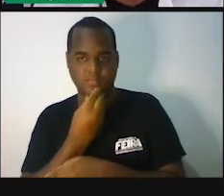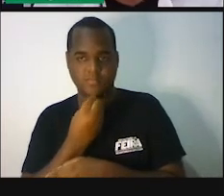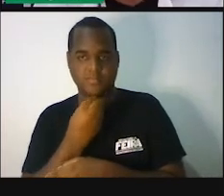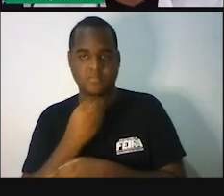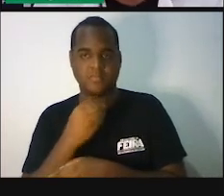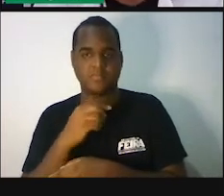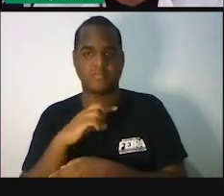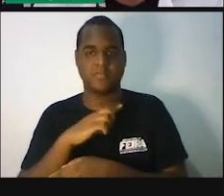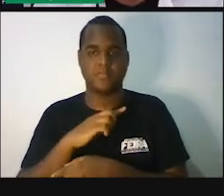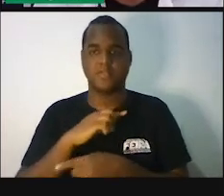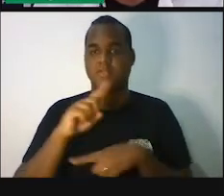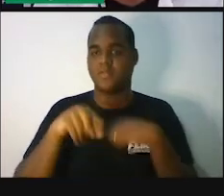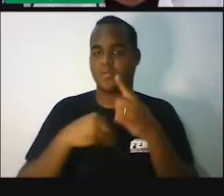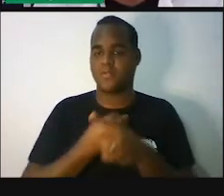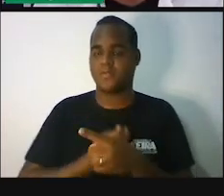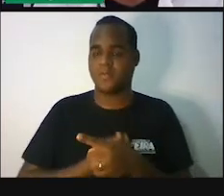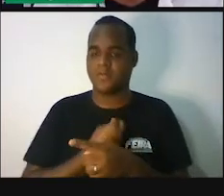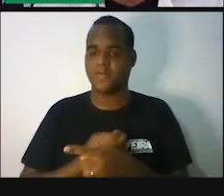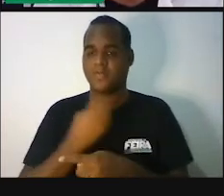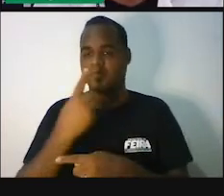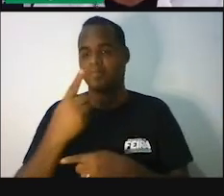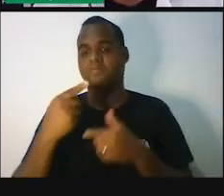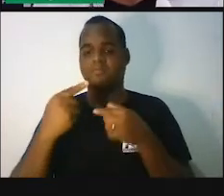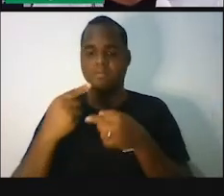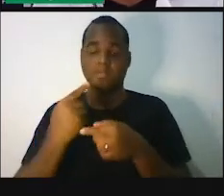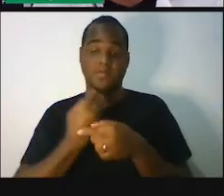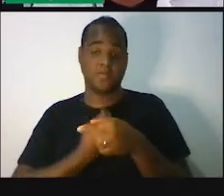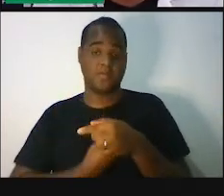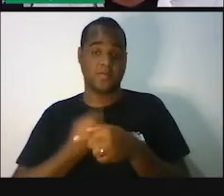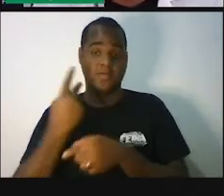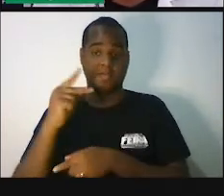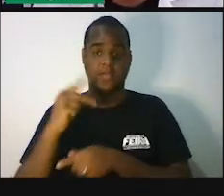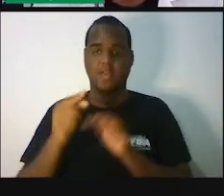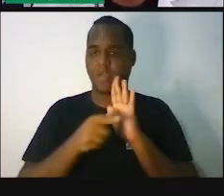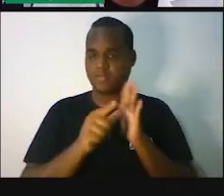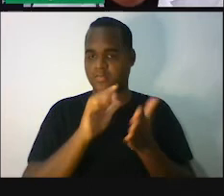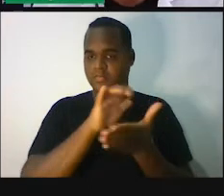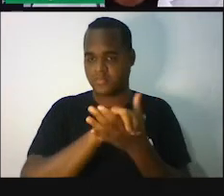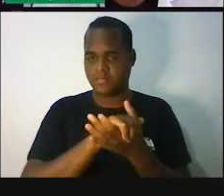depois viveu um sétimo da sua vida antes de se casar,